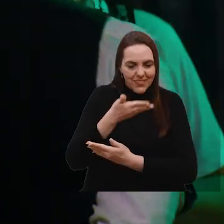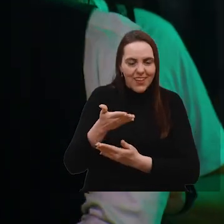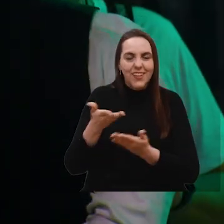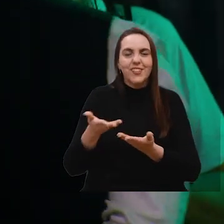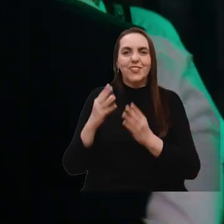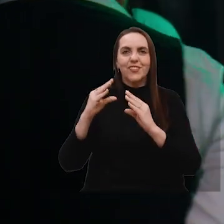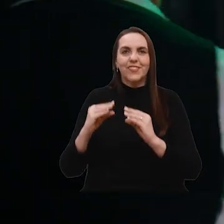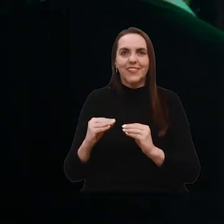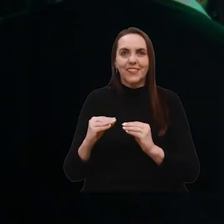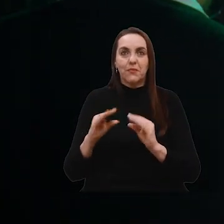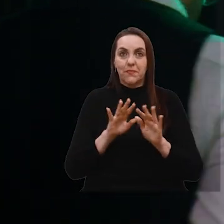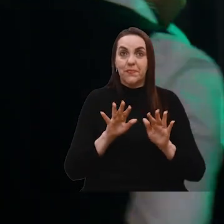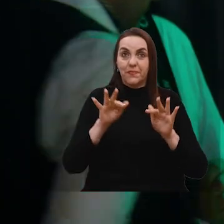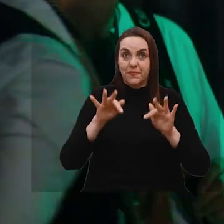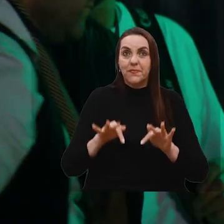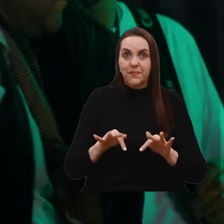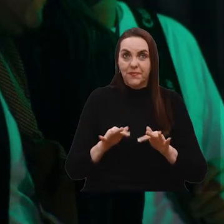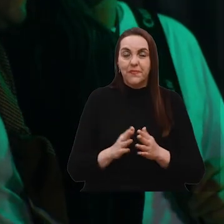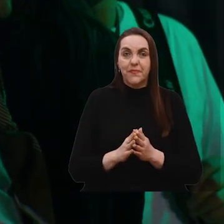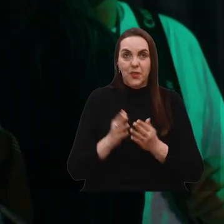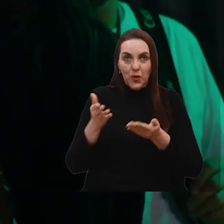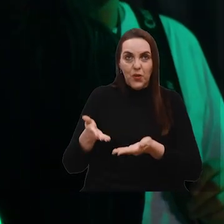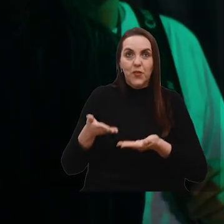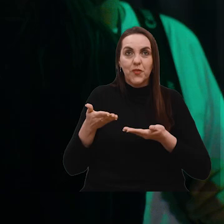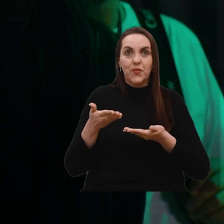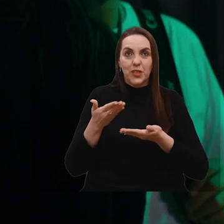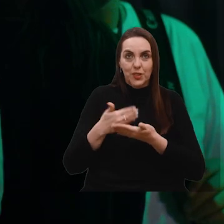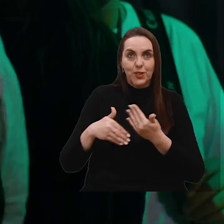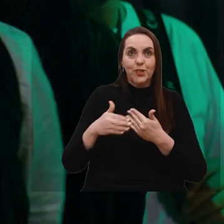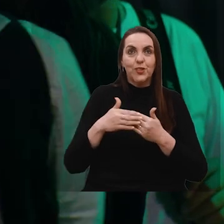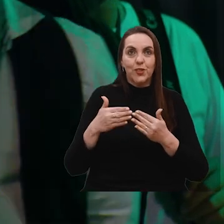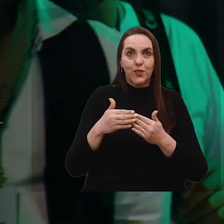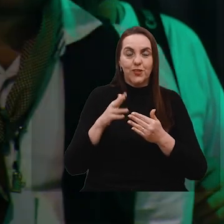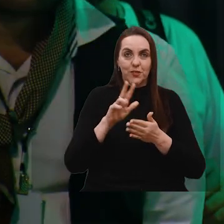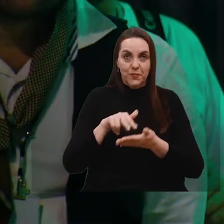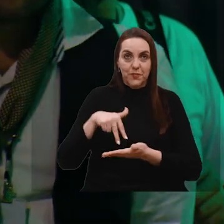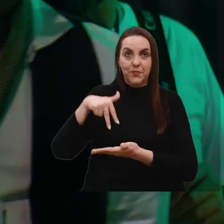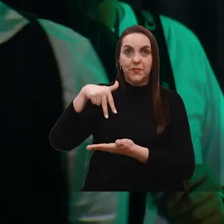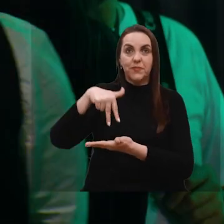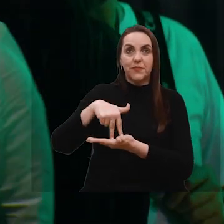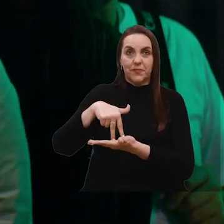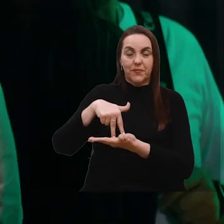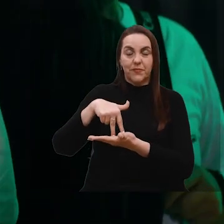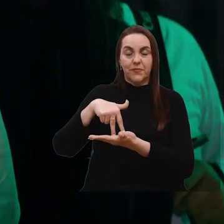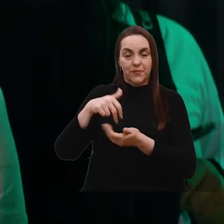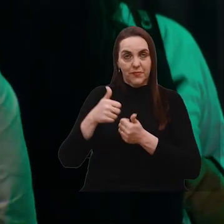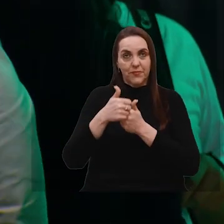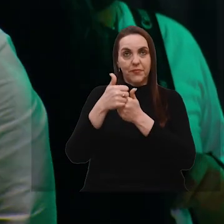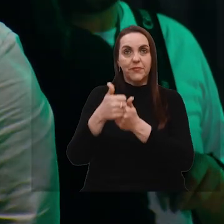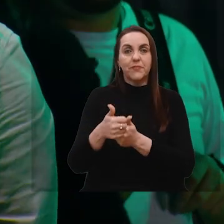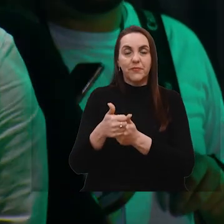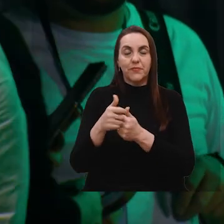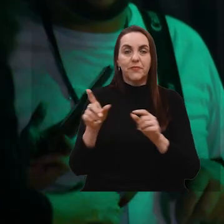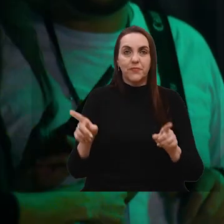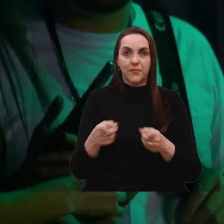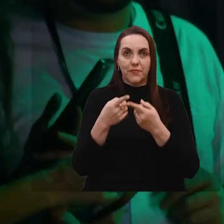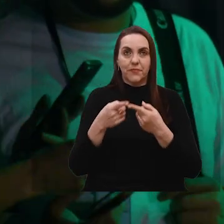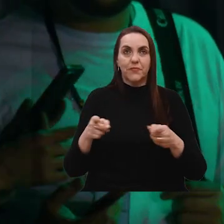amigos que nos prestigiam nessa noite. Para finalizar, convido a todos para que de